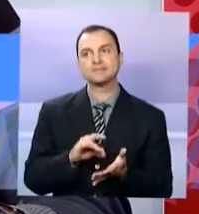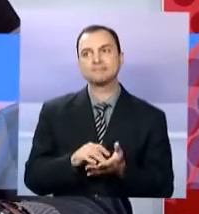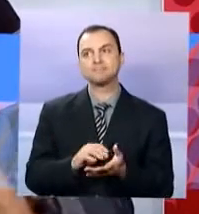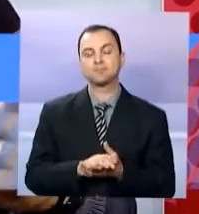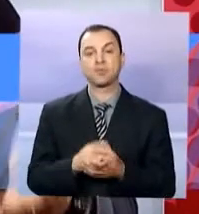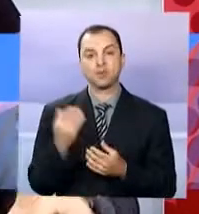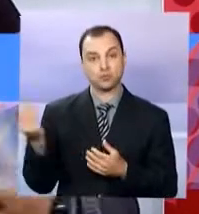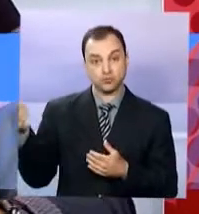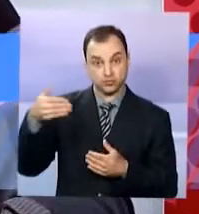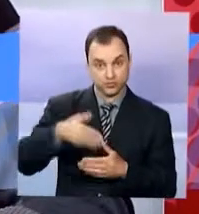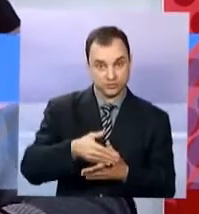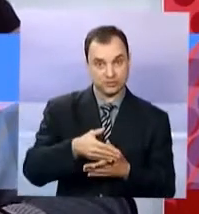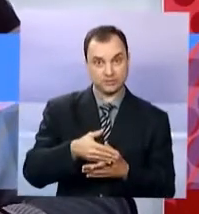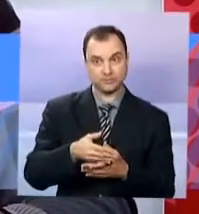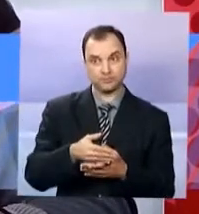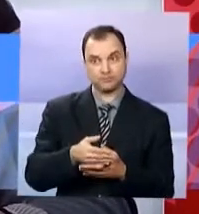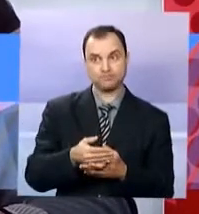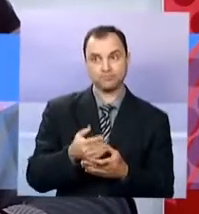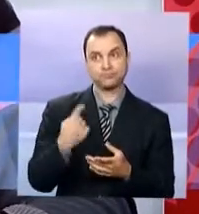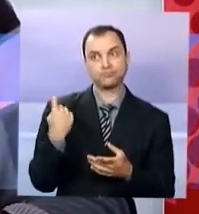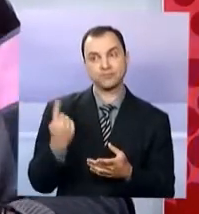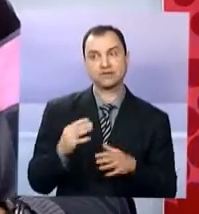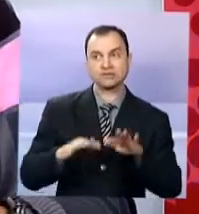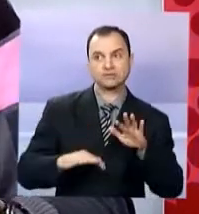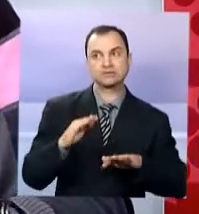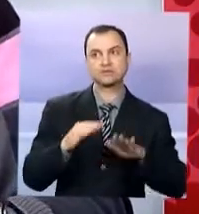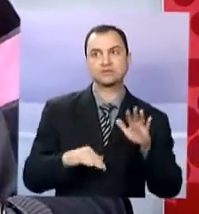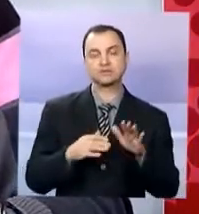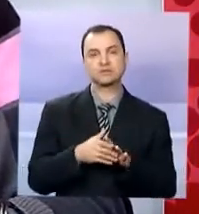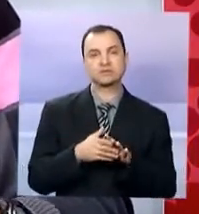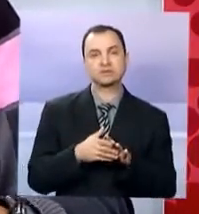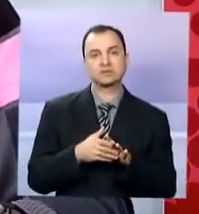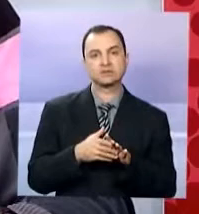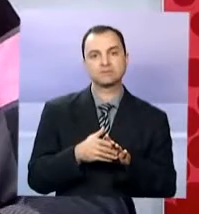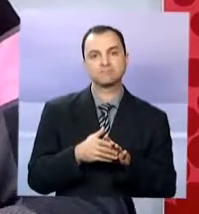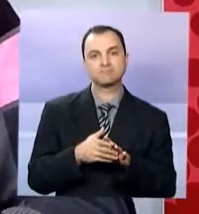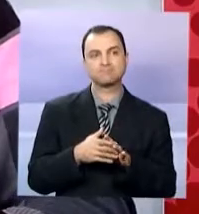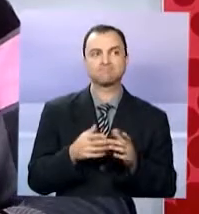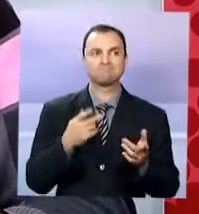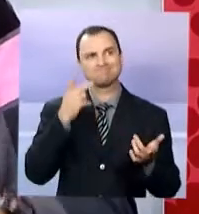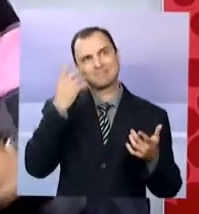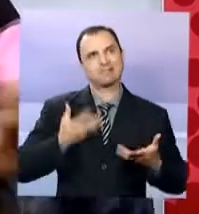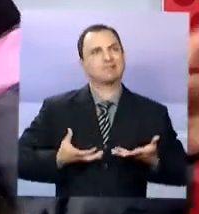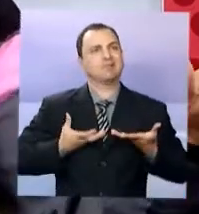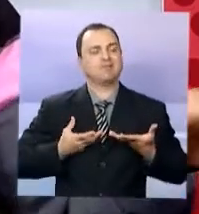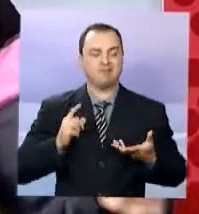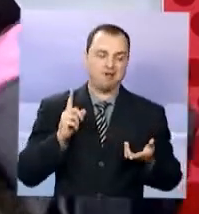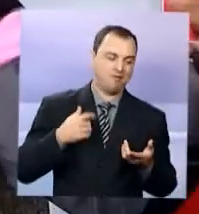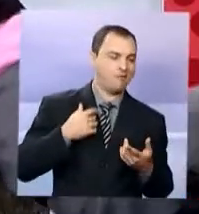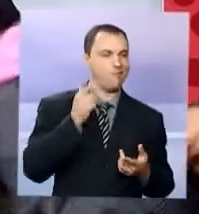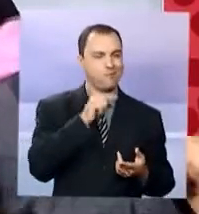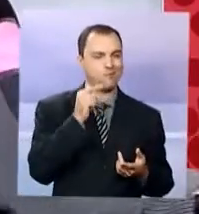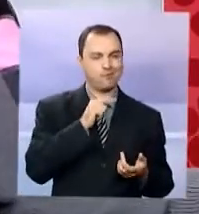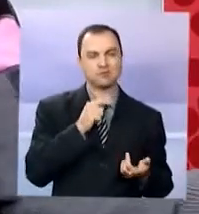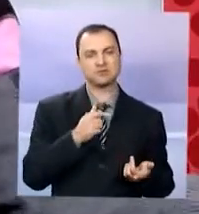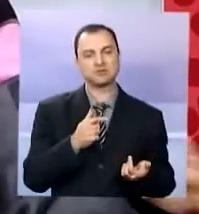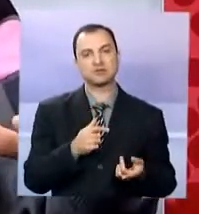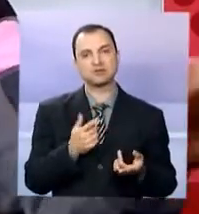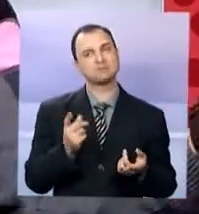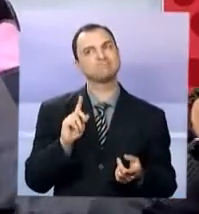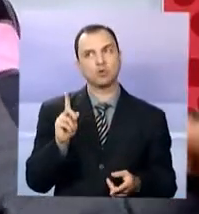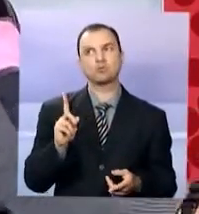quando eu vim quando eu cheguei a gente às vezes tenha eu potência de achar que a gente não a gente vai dar jeito que